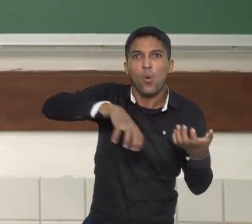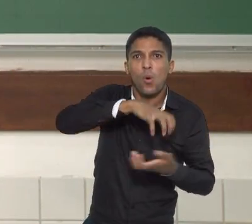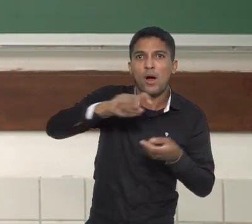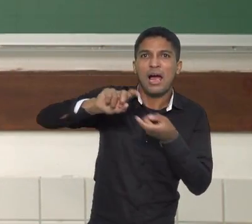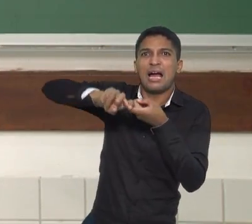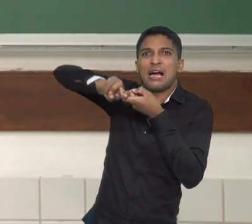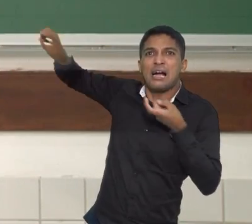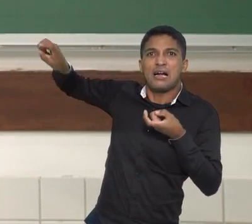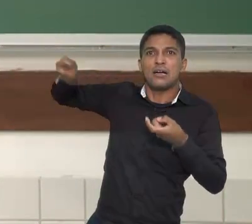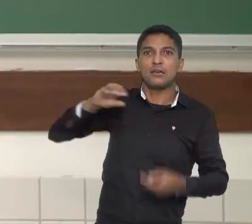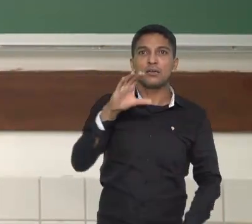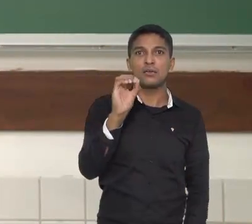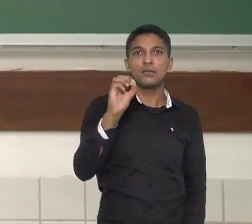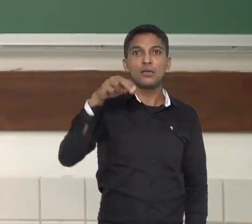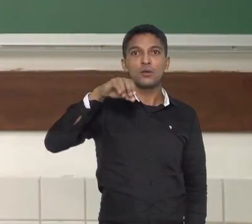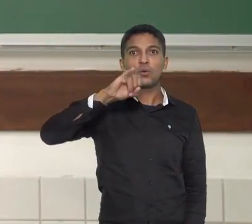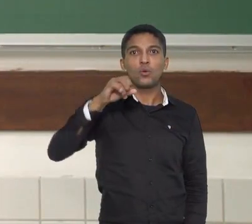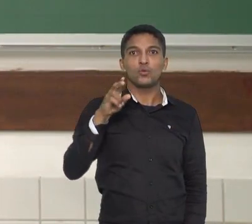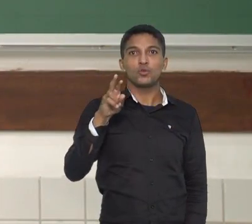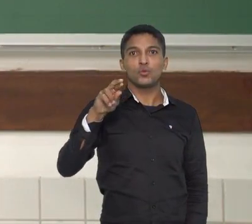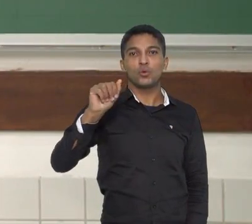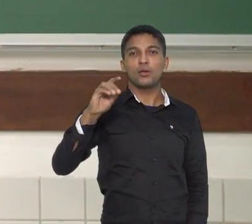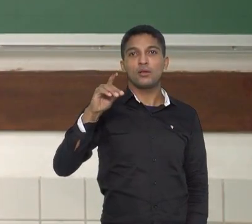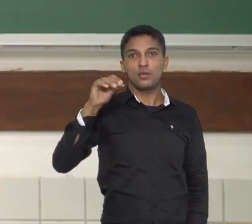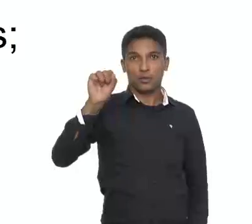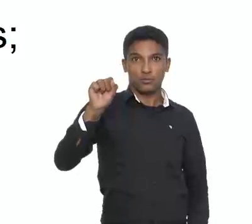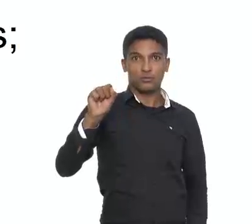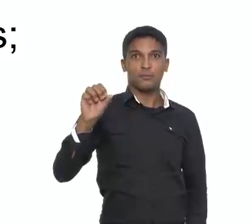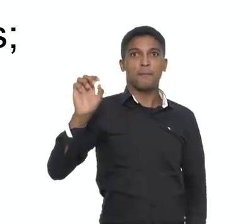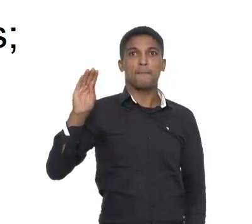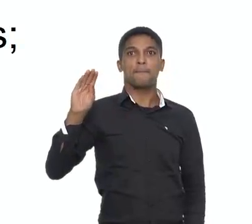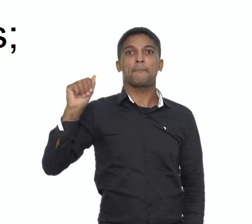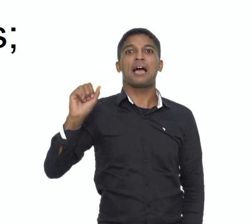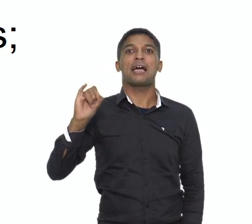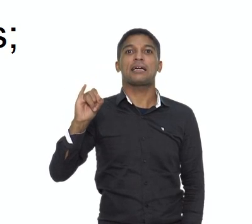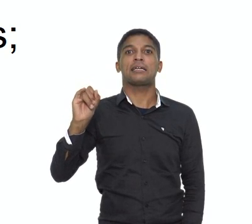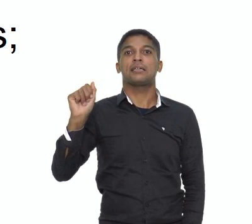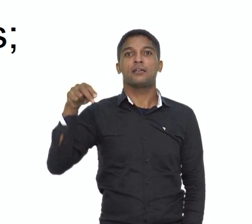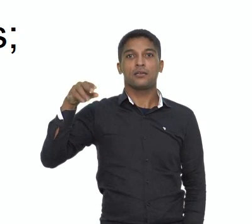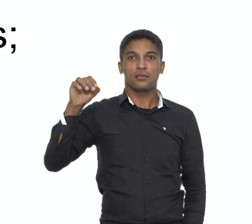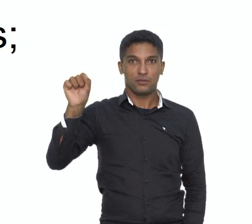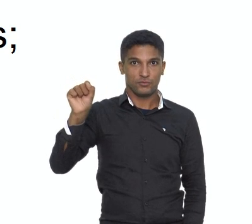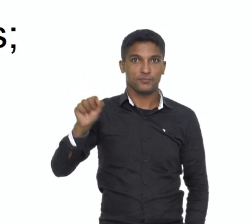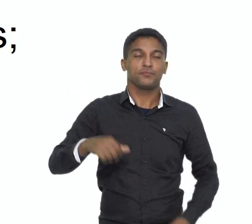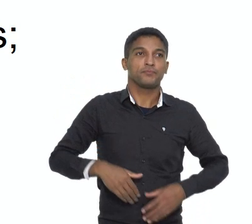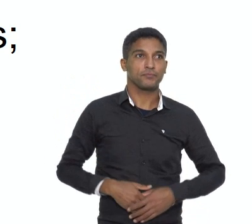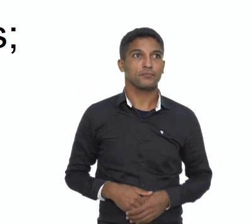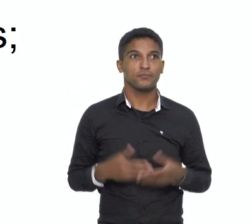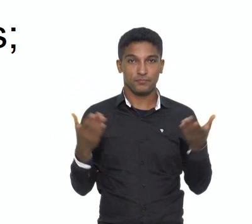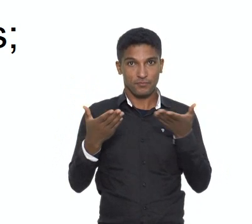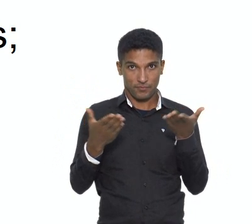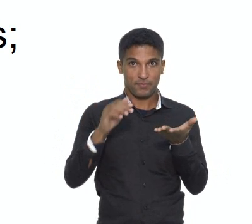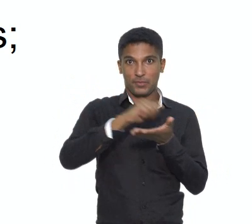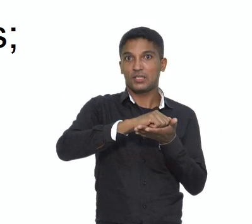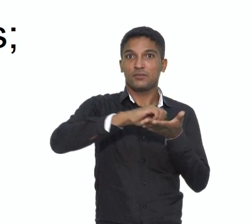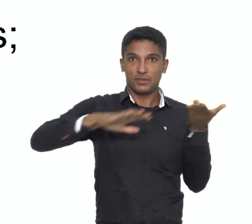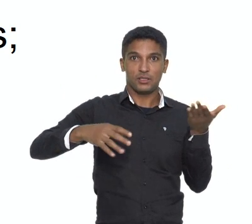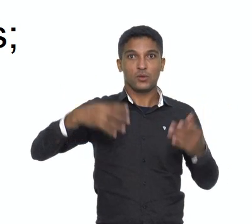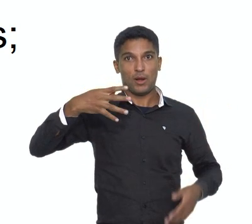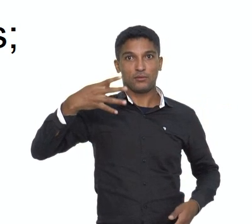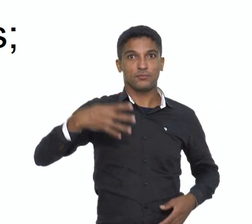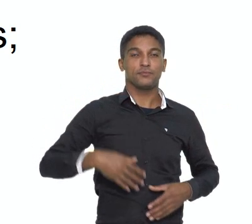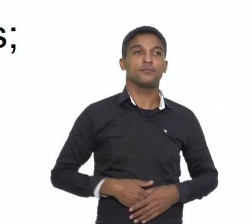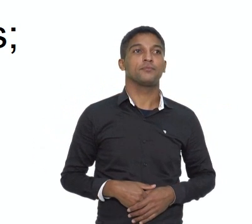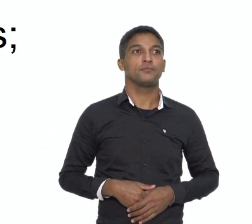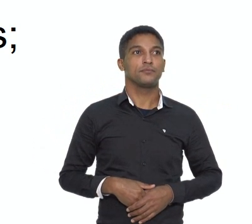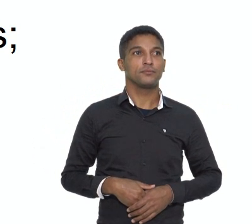Bem, atividade 4. Sobre a reação da administração portuguesa em relação aos conjurados baianos.